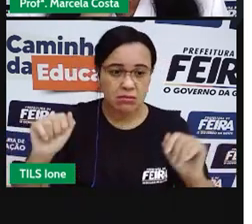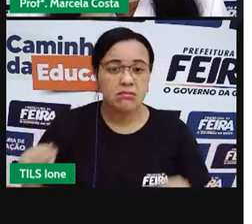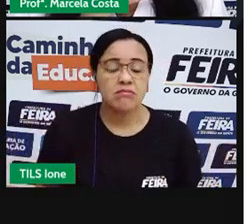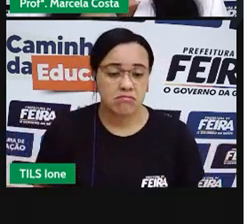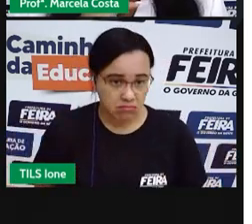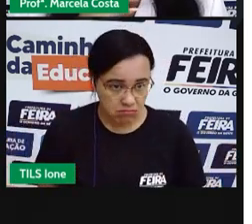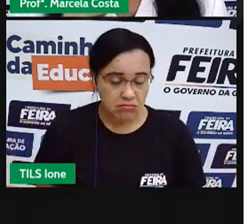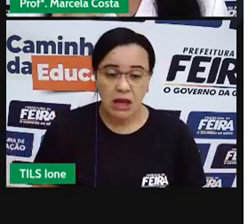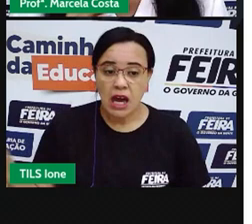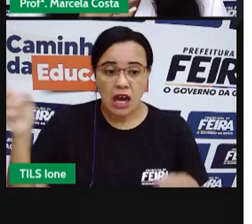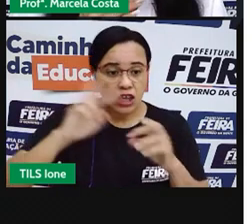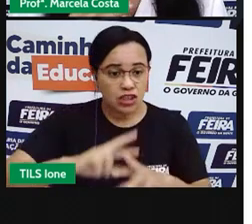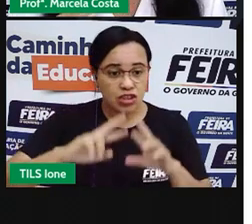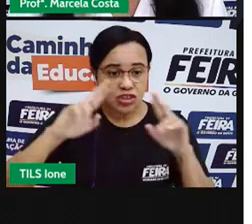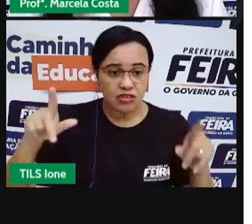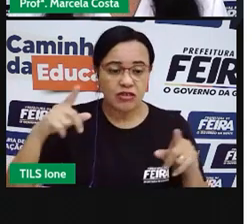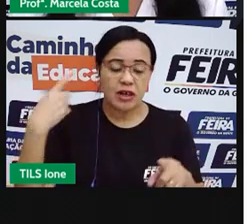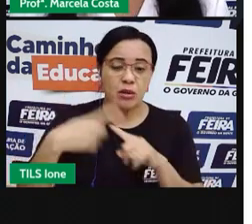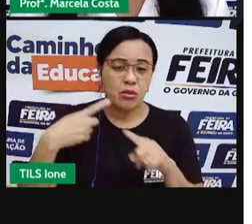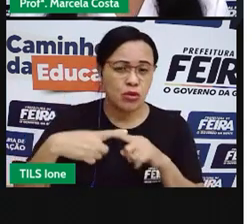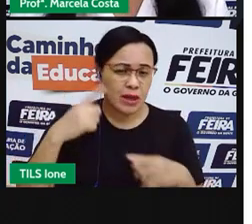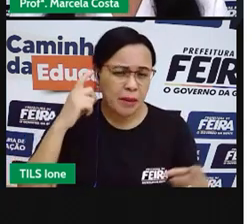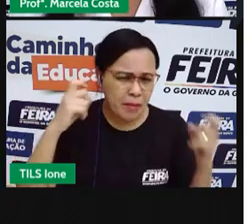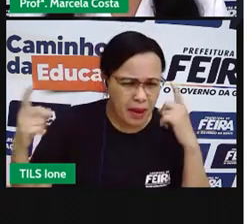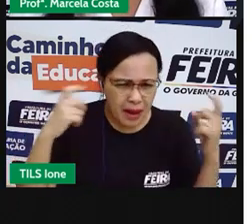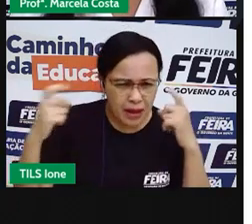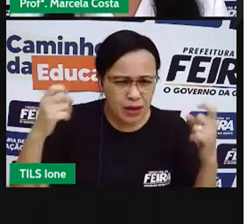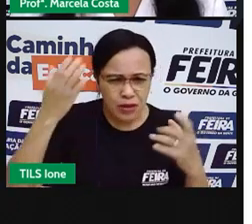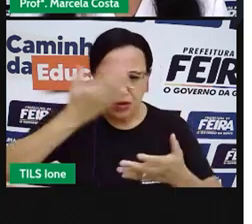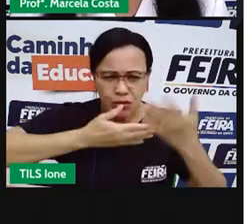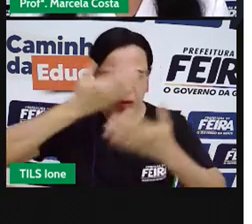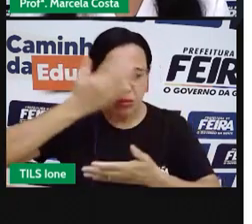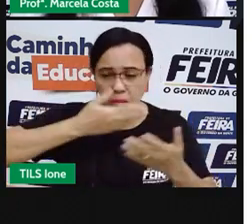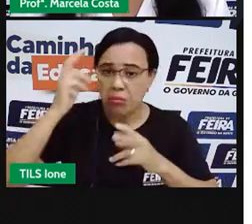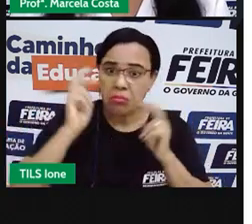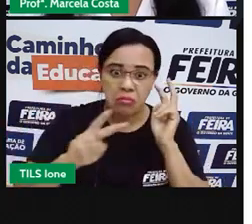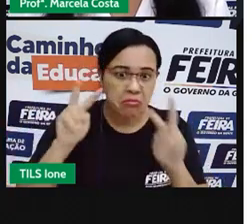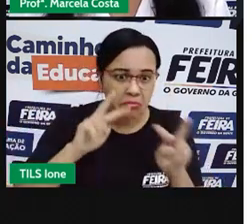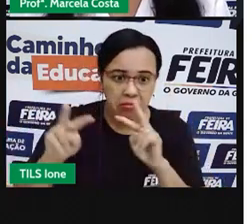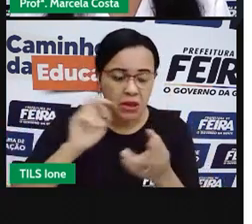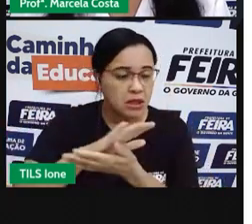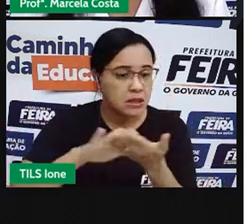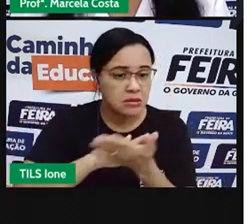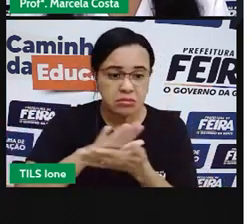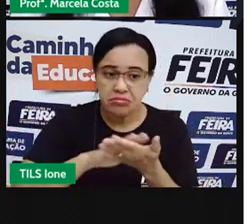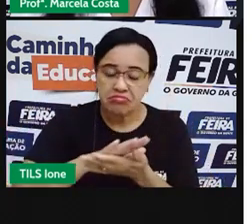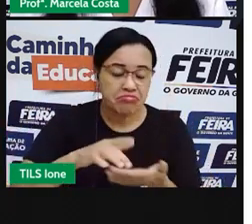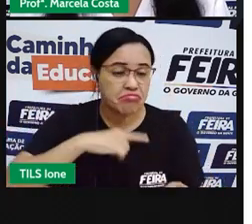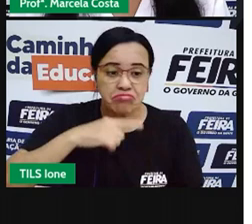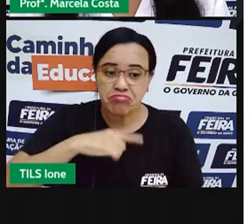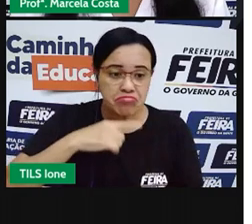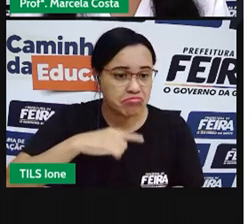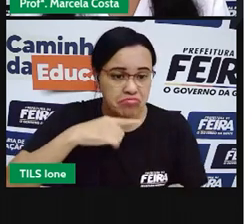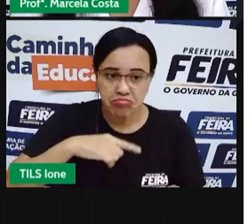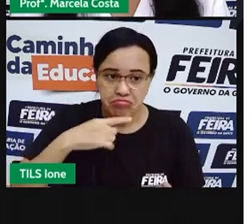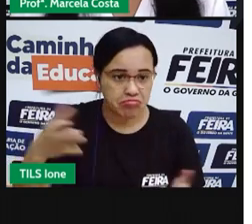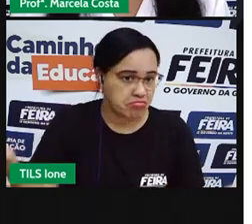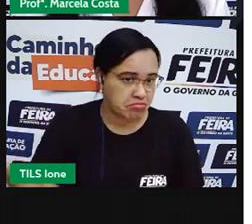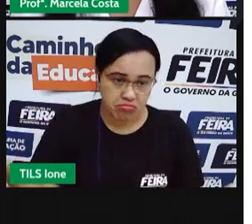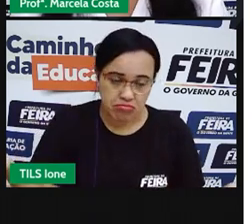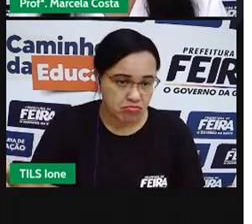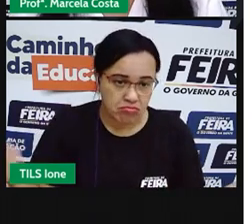não consegue ver ela a olho nu, porque não é algo observável, não é algo que deixa